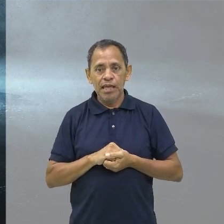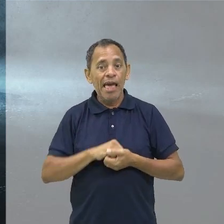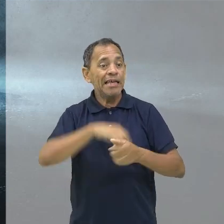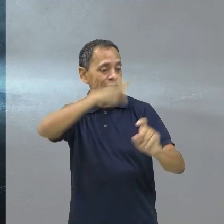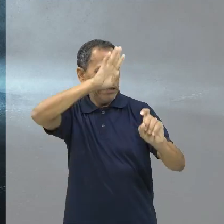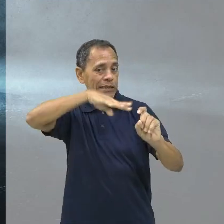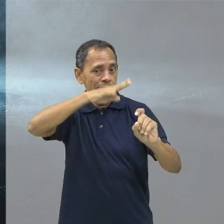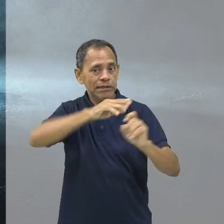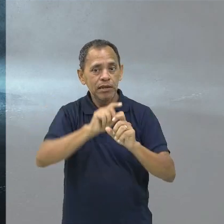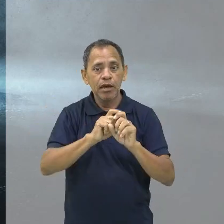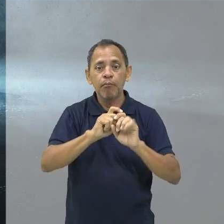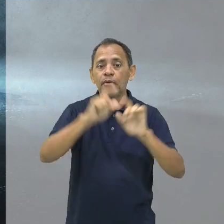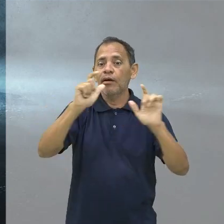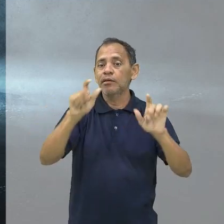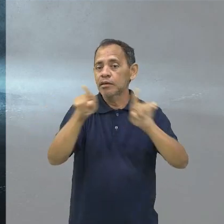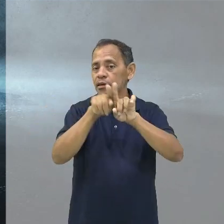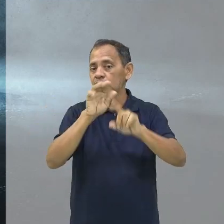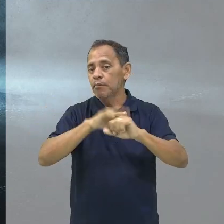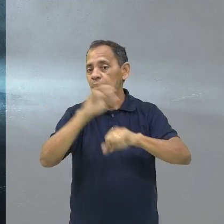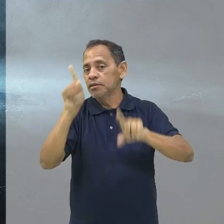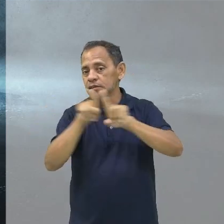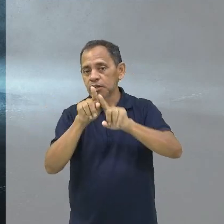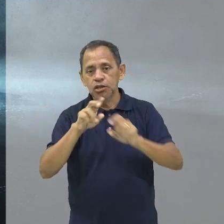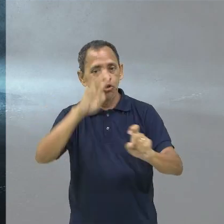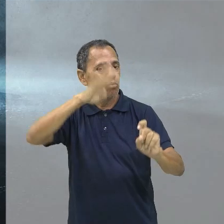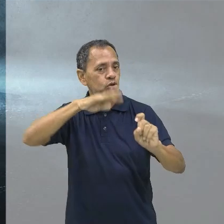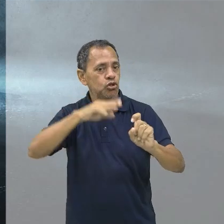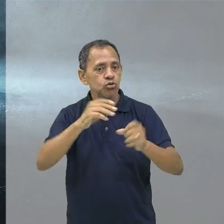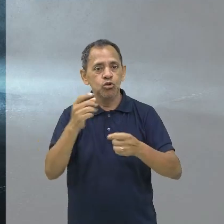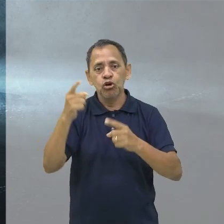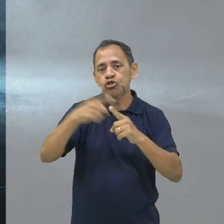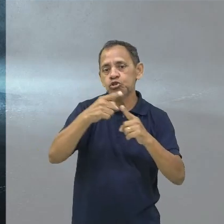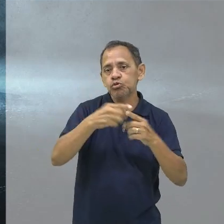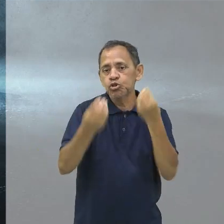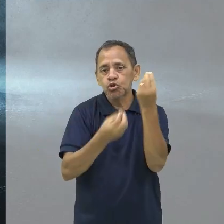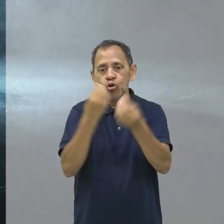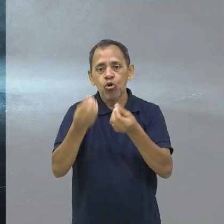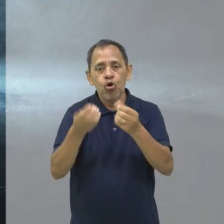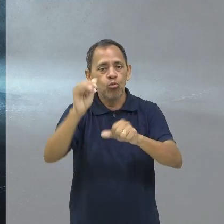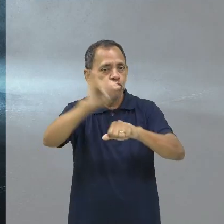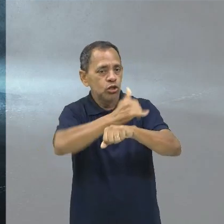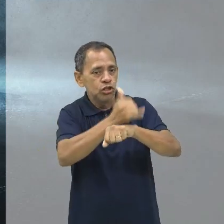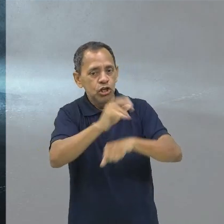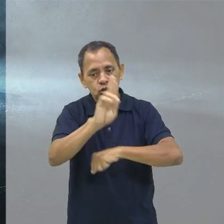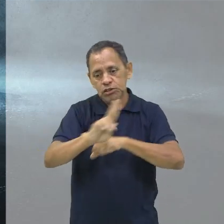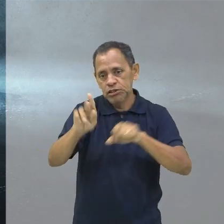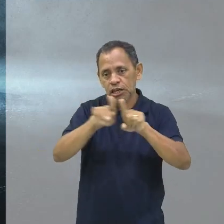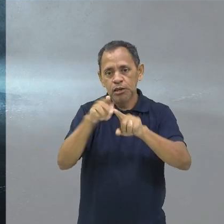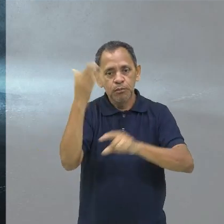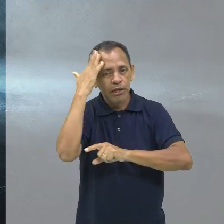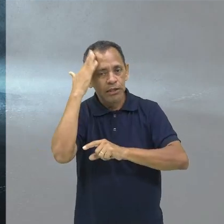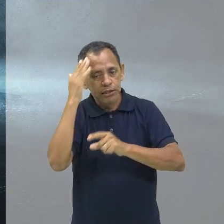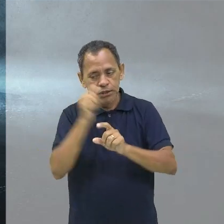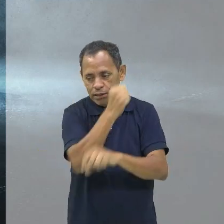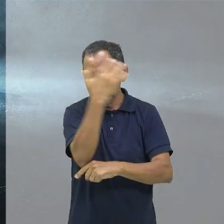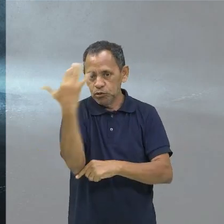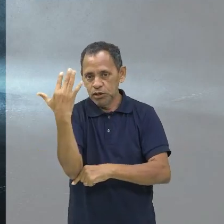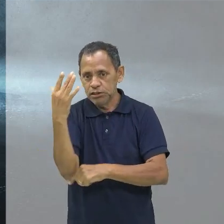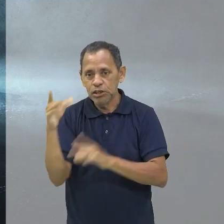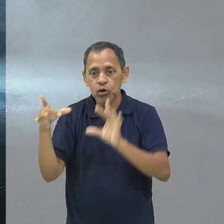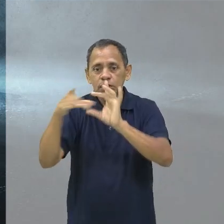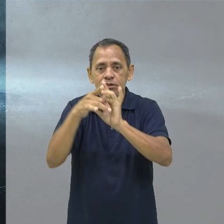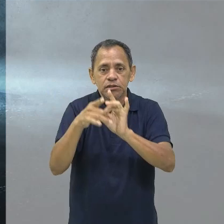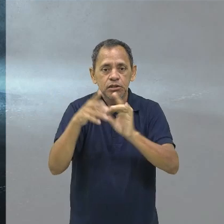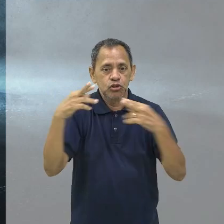é mais do que um mito. Ela é uma forma de entender a natureza e a nossa conexão com ela. Vamos conhecer